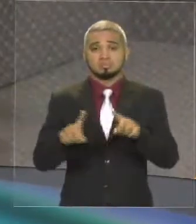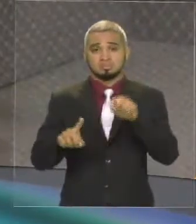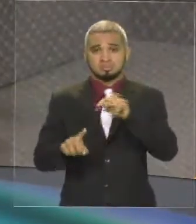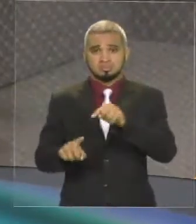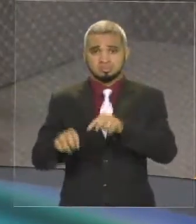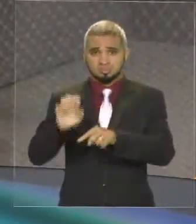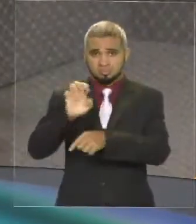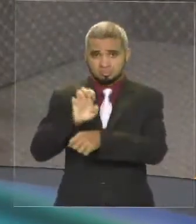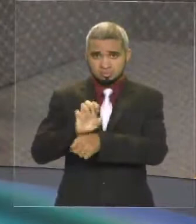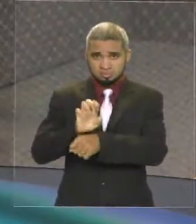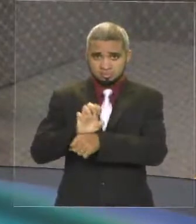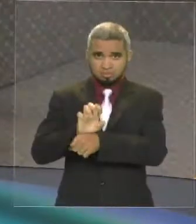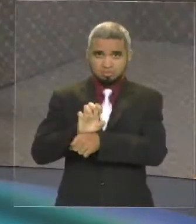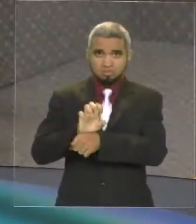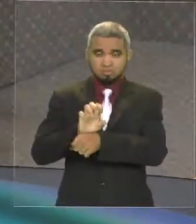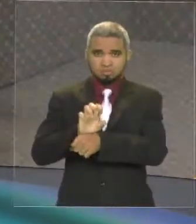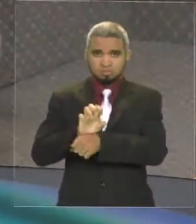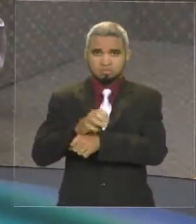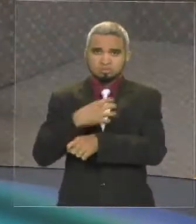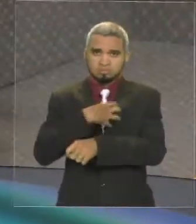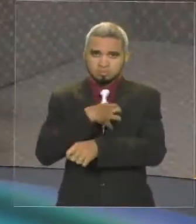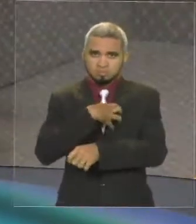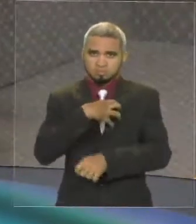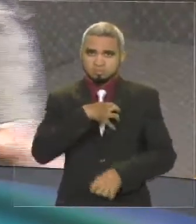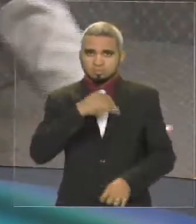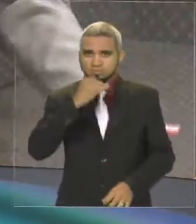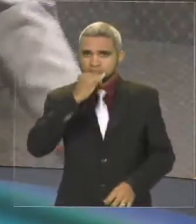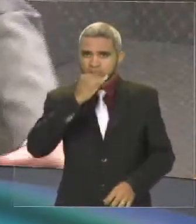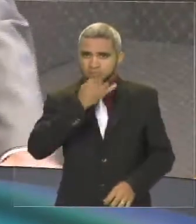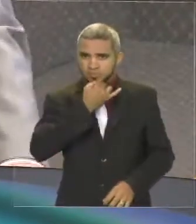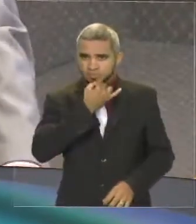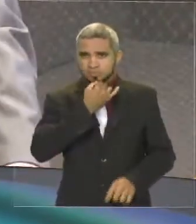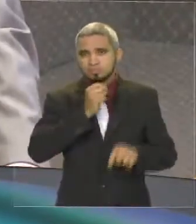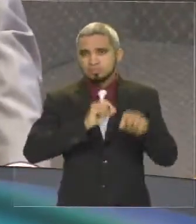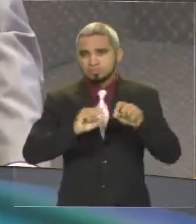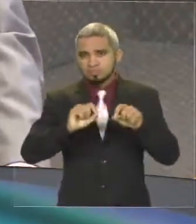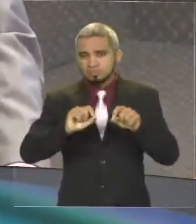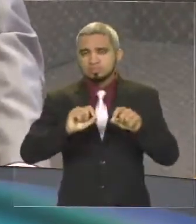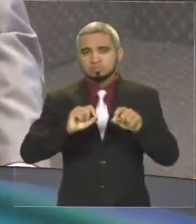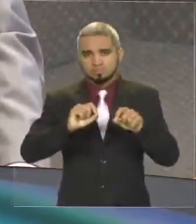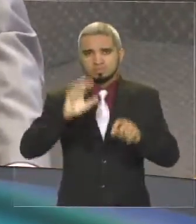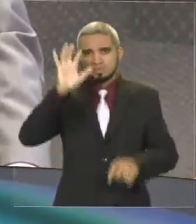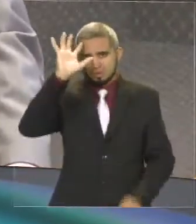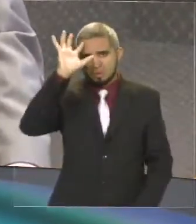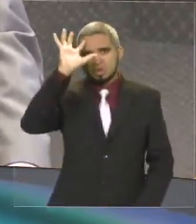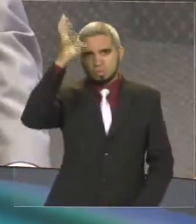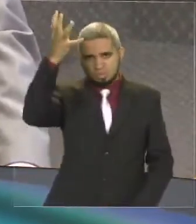Estado, infelizmente, isso tem ocorrido de uma maneira